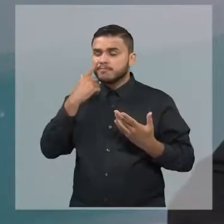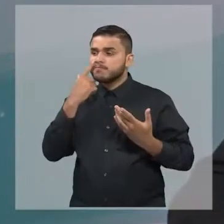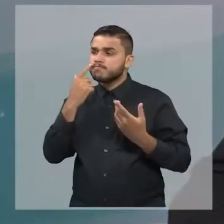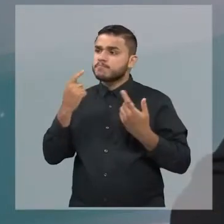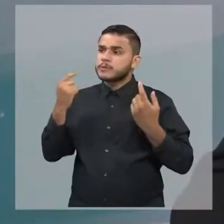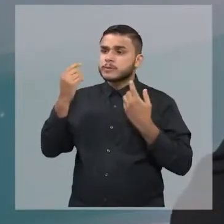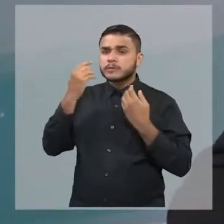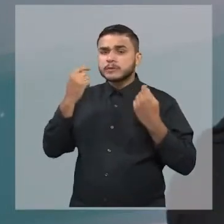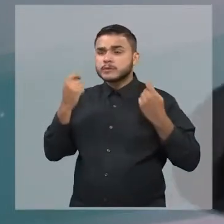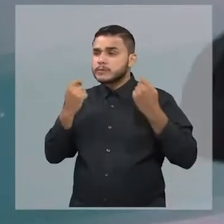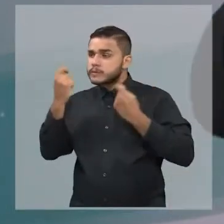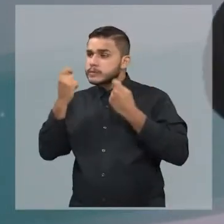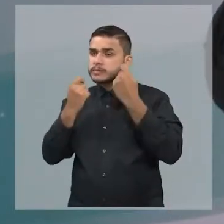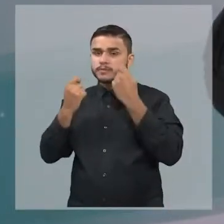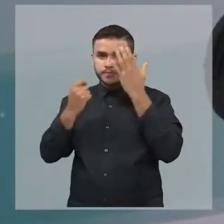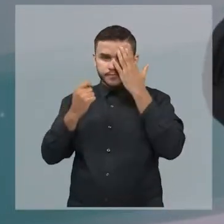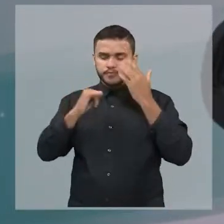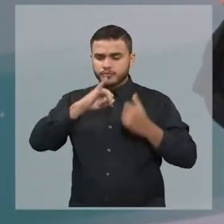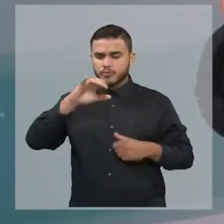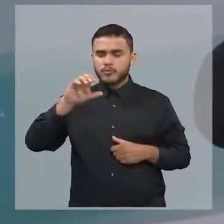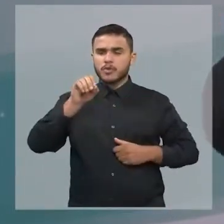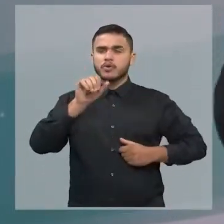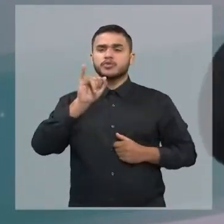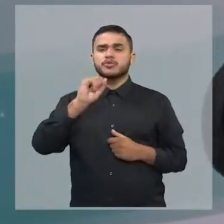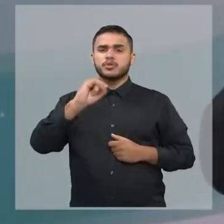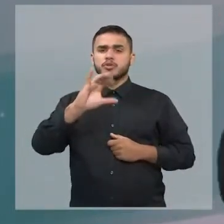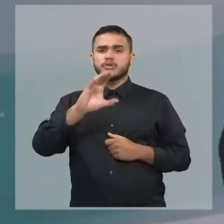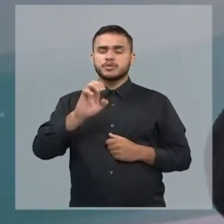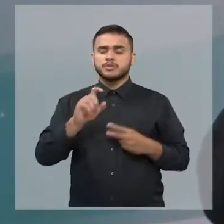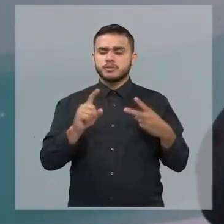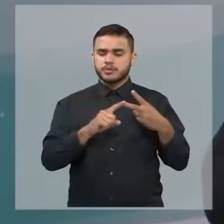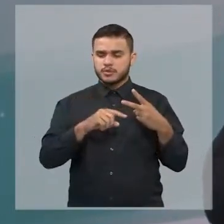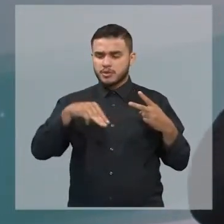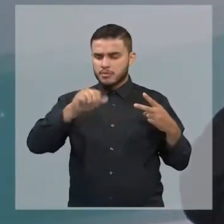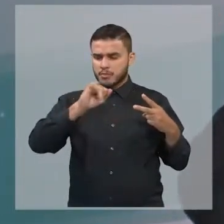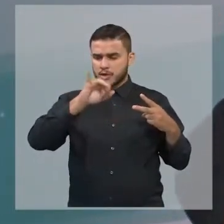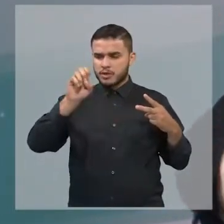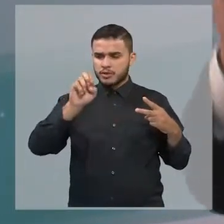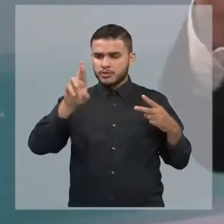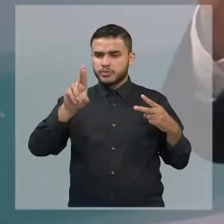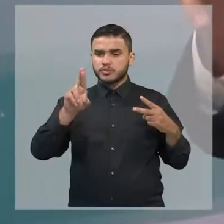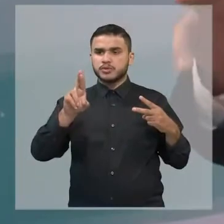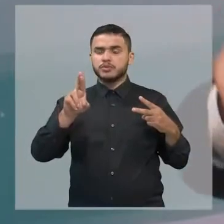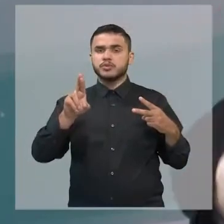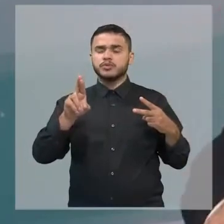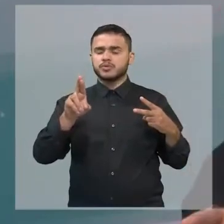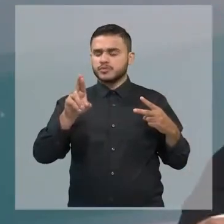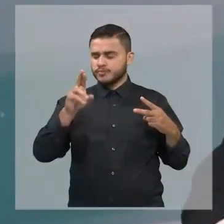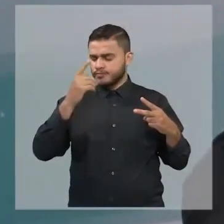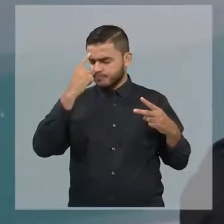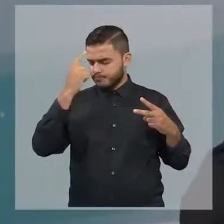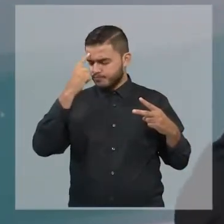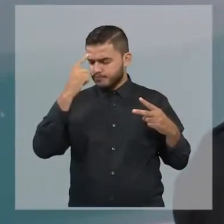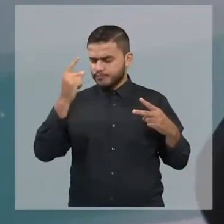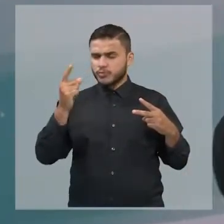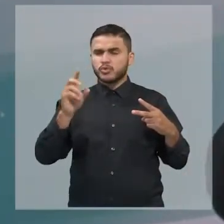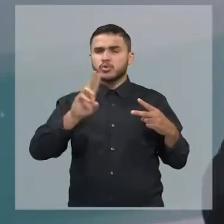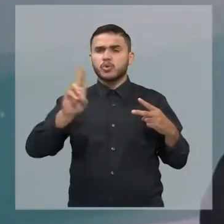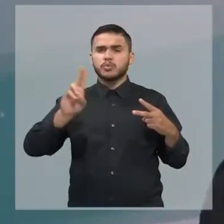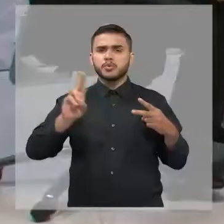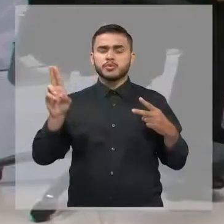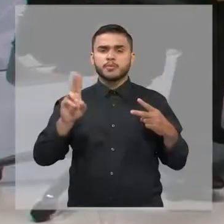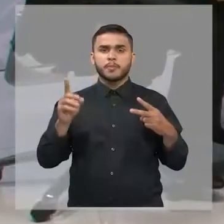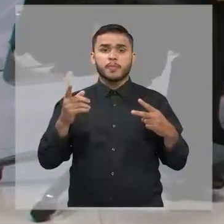liderança, a Joyce e o Major... Olímpio. Não, o Olímpio não, o líder. Certo. O